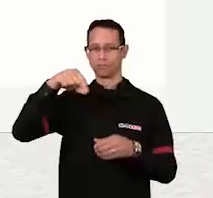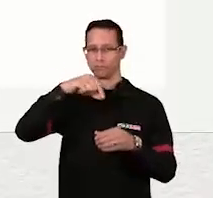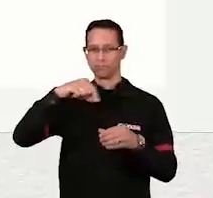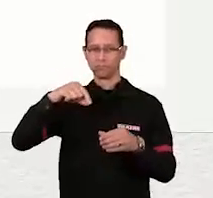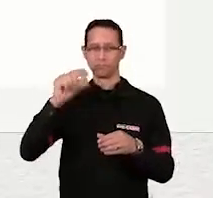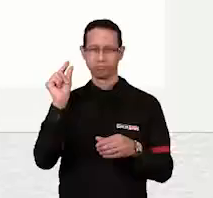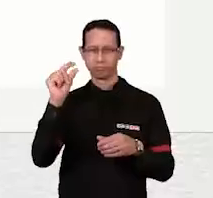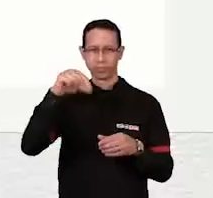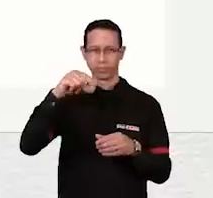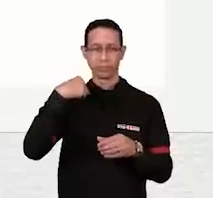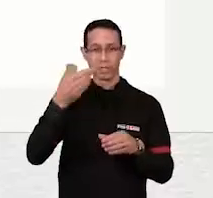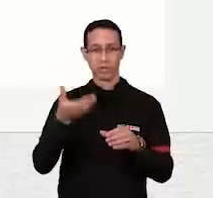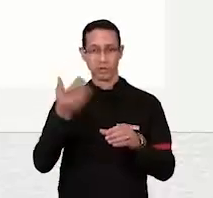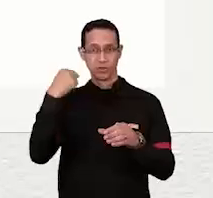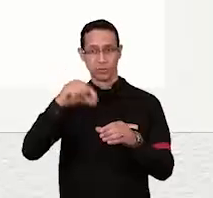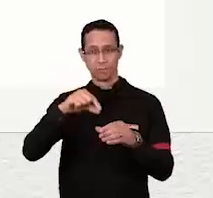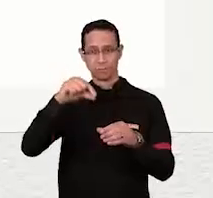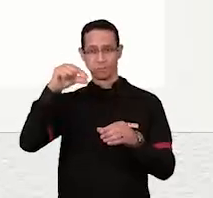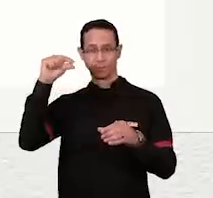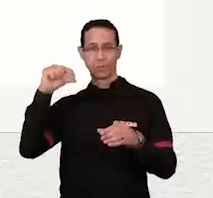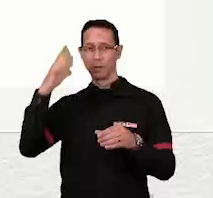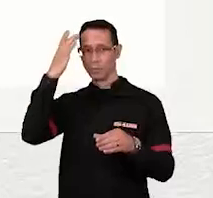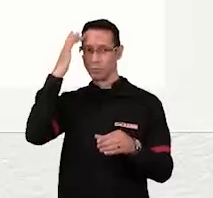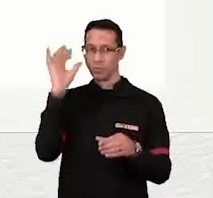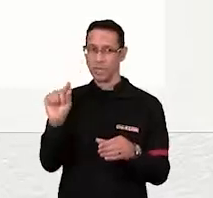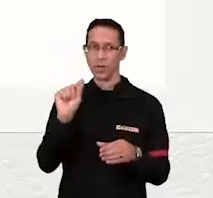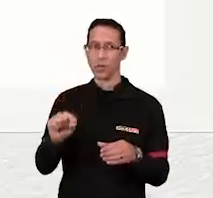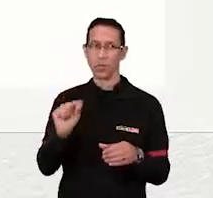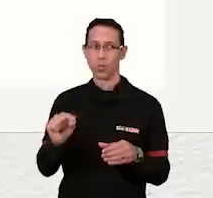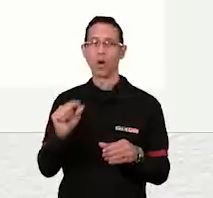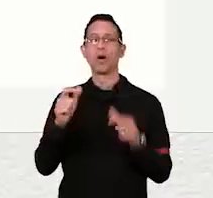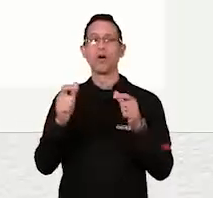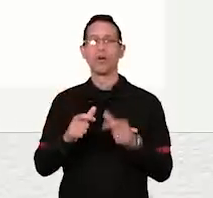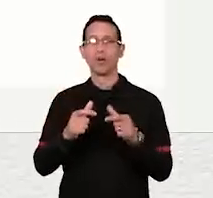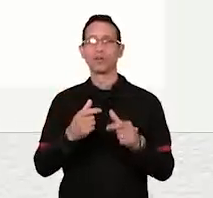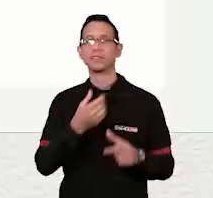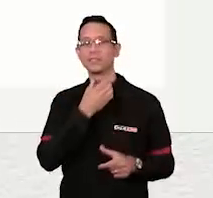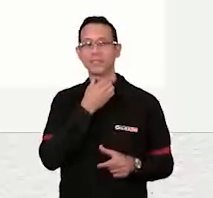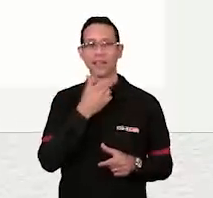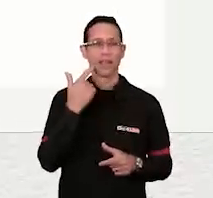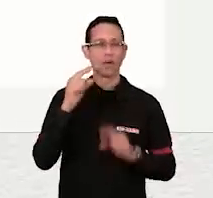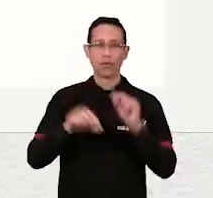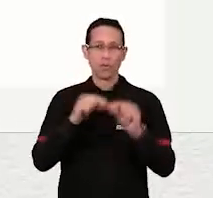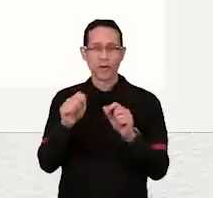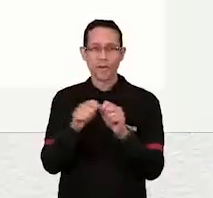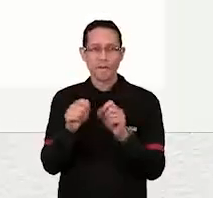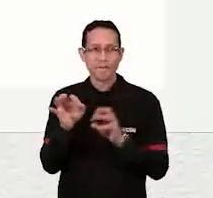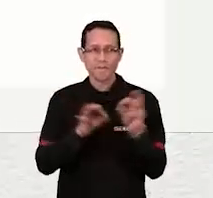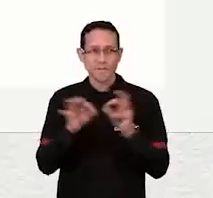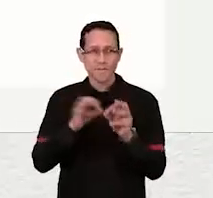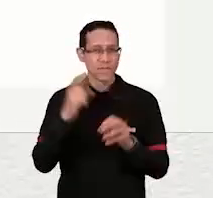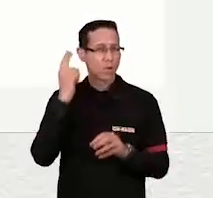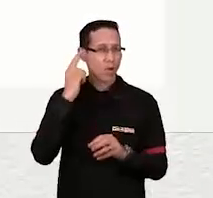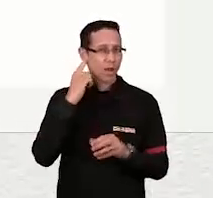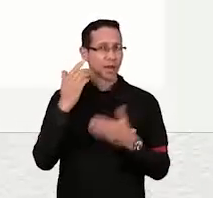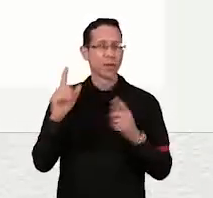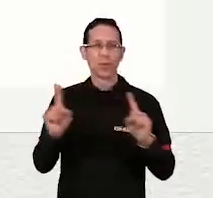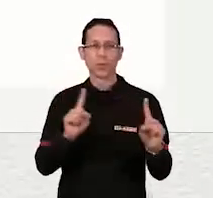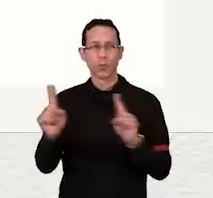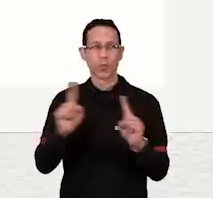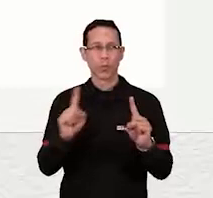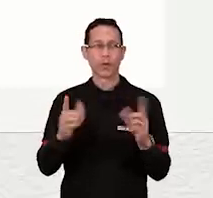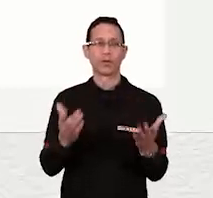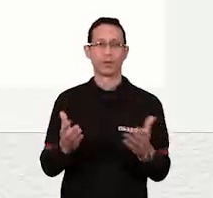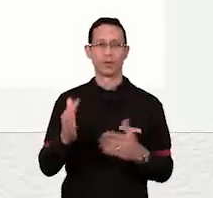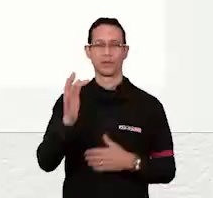você vai extubar o paciente, você não sabe se aquilo é muco da traqueia ou se pode ter feito vindo lá da orelha média. E aí a